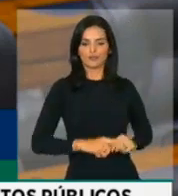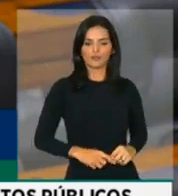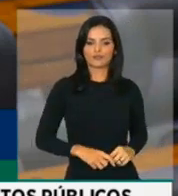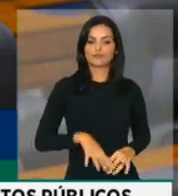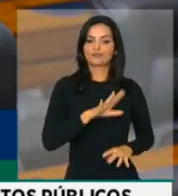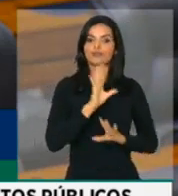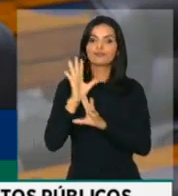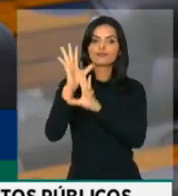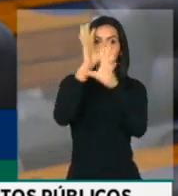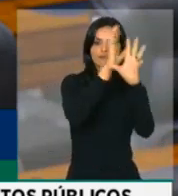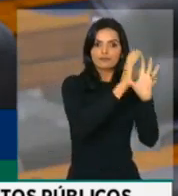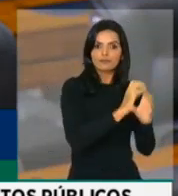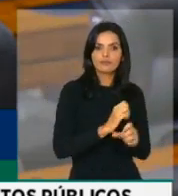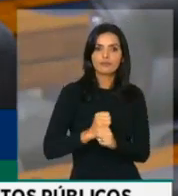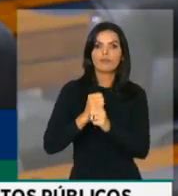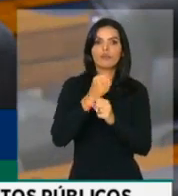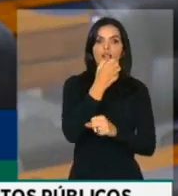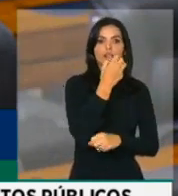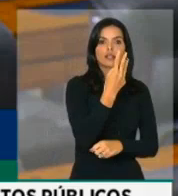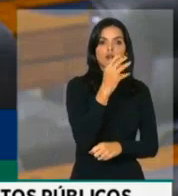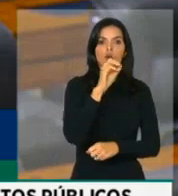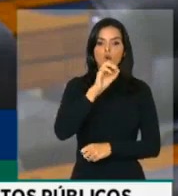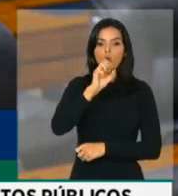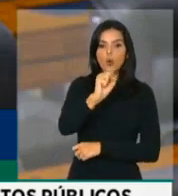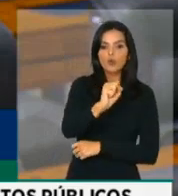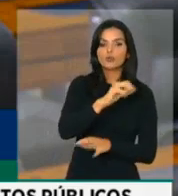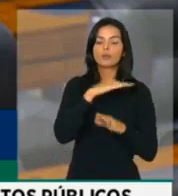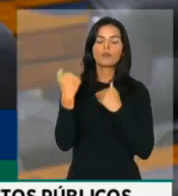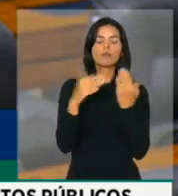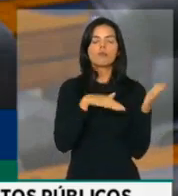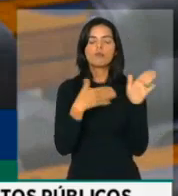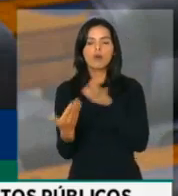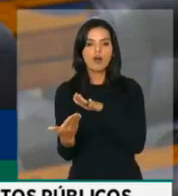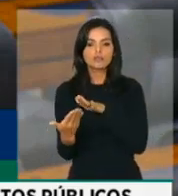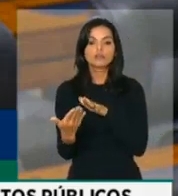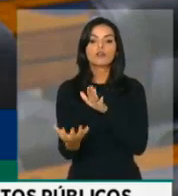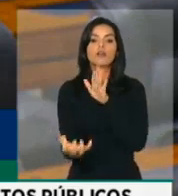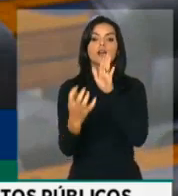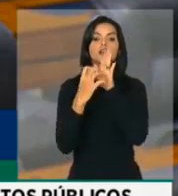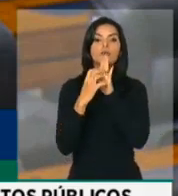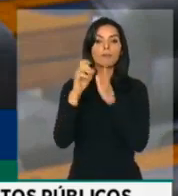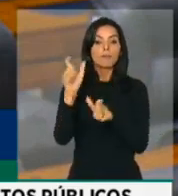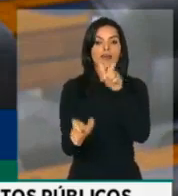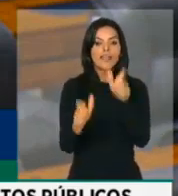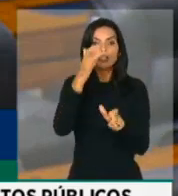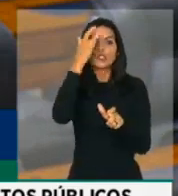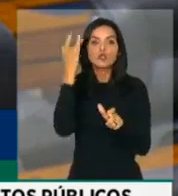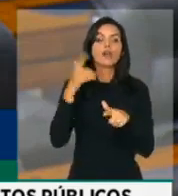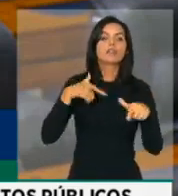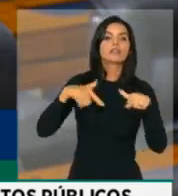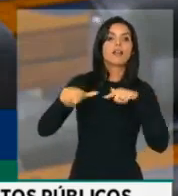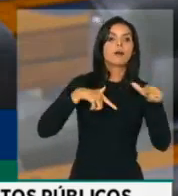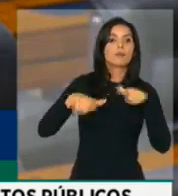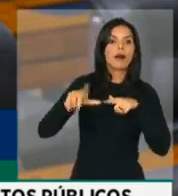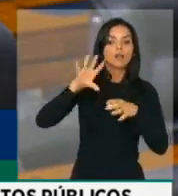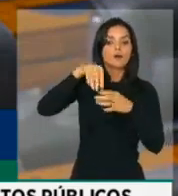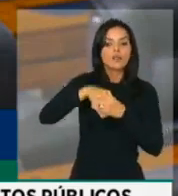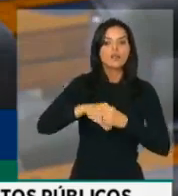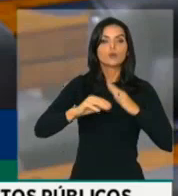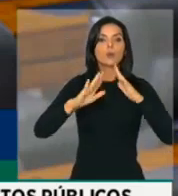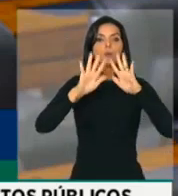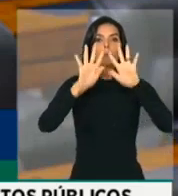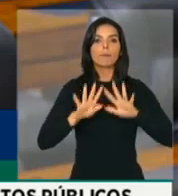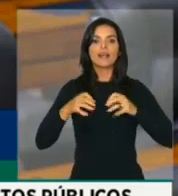Isso totaliza 308 óbitos até o momento. Estou falando de servidores e pessoas que estão presas. E eu queria